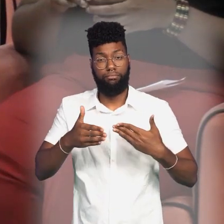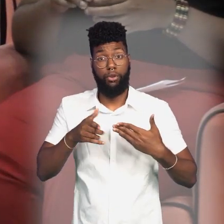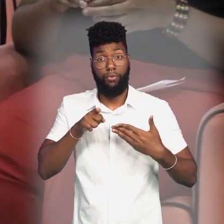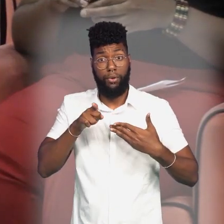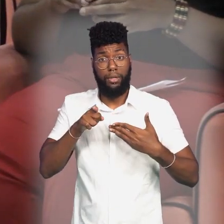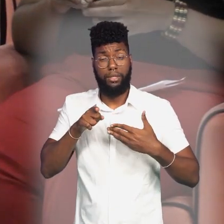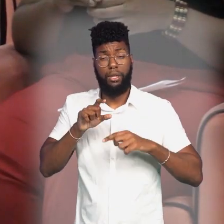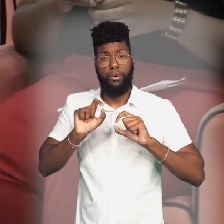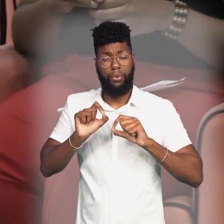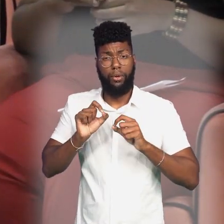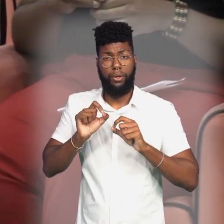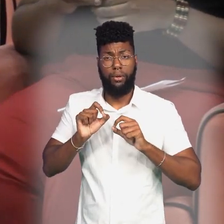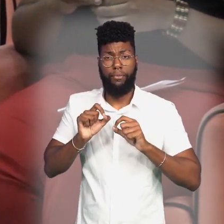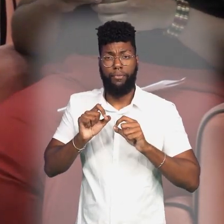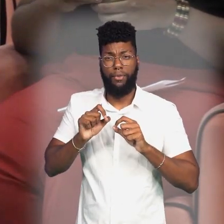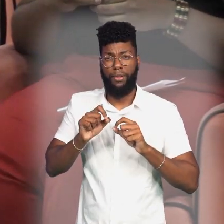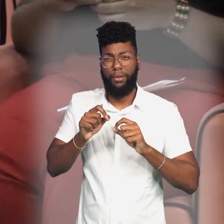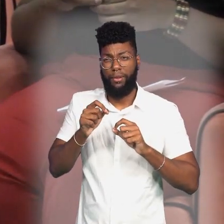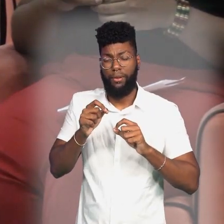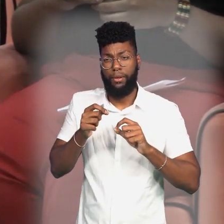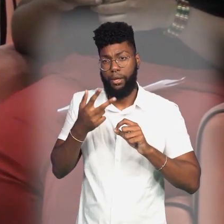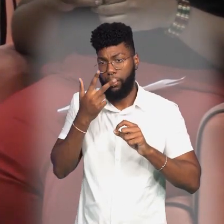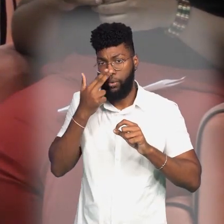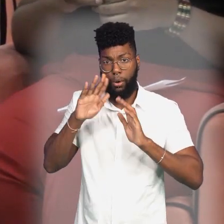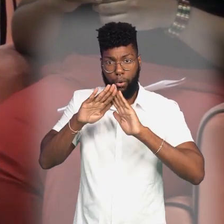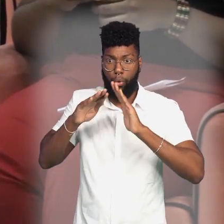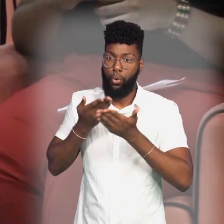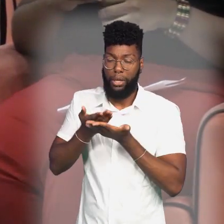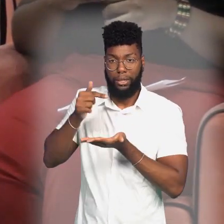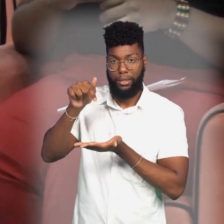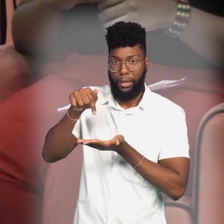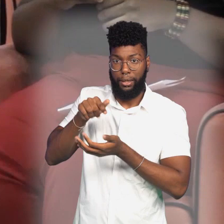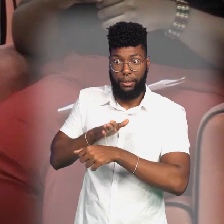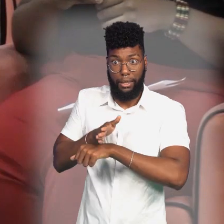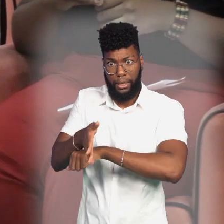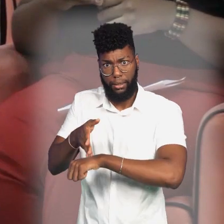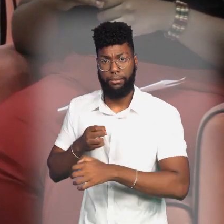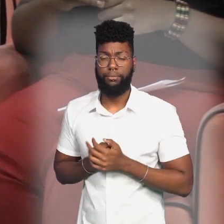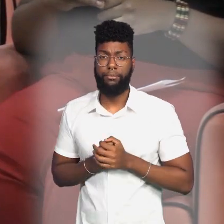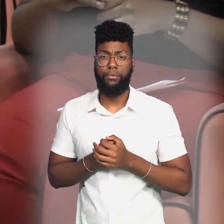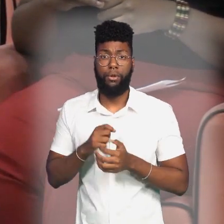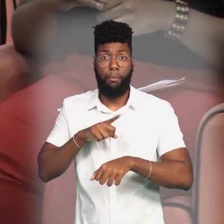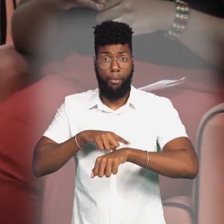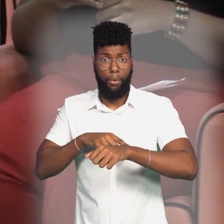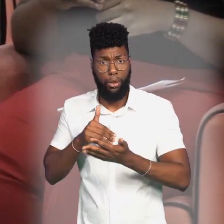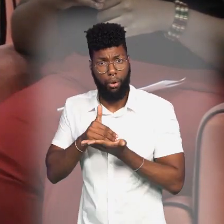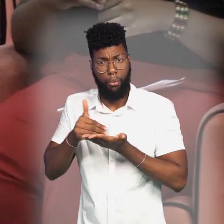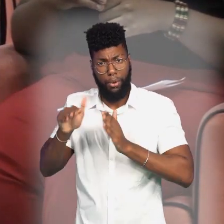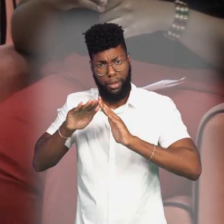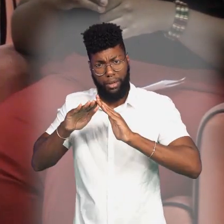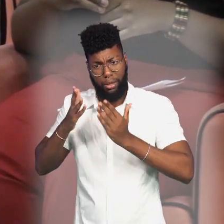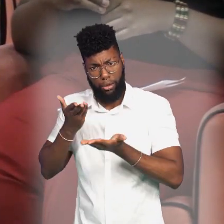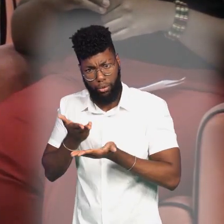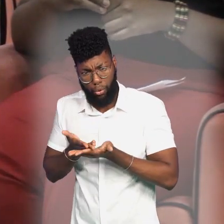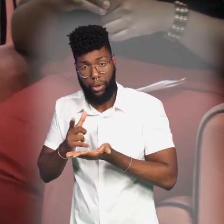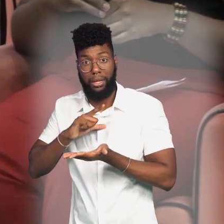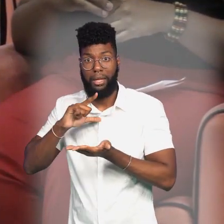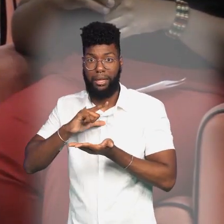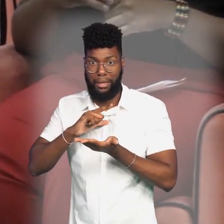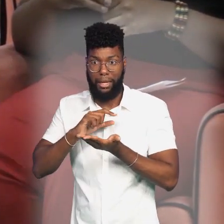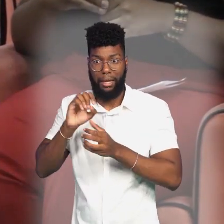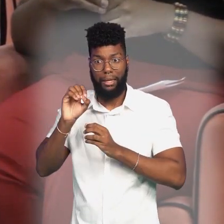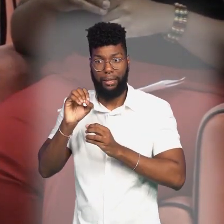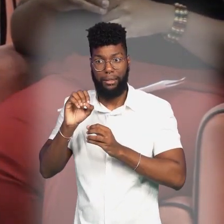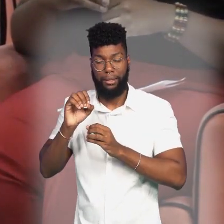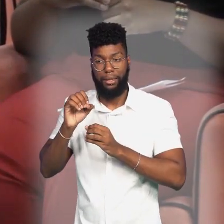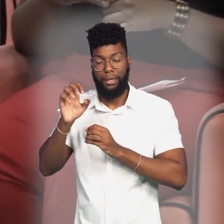no liceu, que é como se fosse colégio aqui. E aí no momento que começa o colégio, aí você tem inglês,